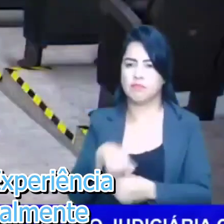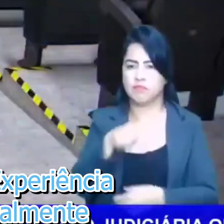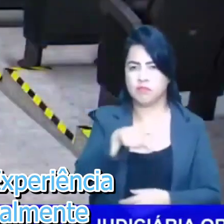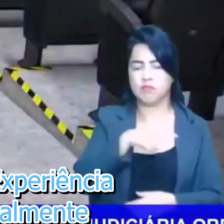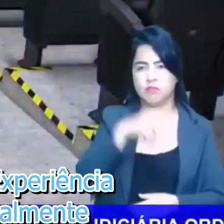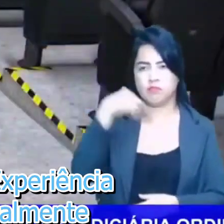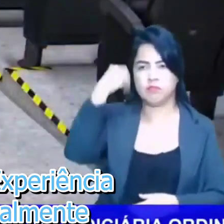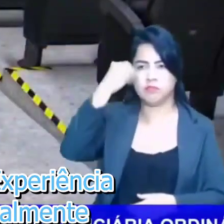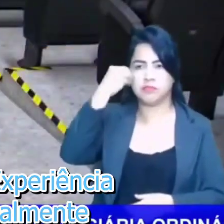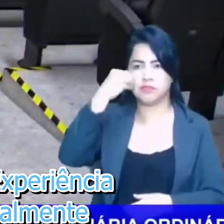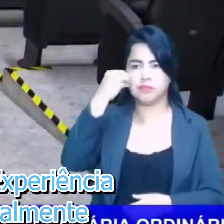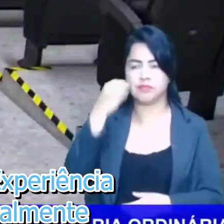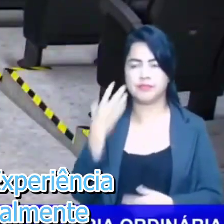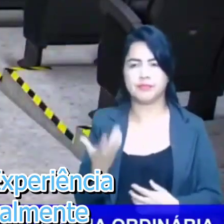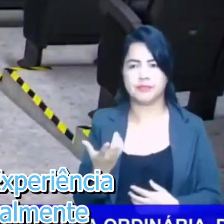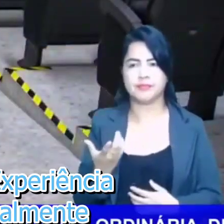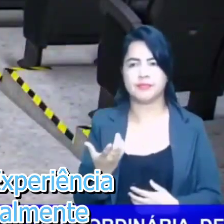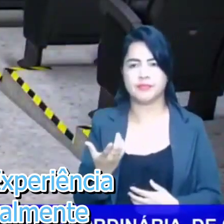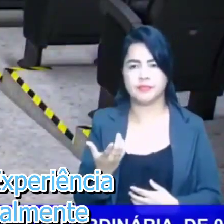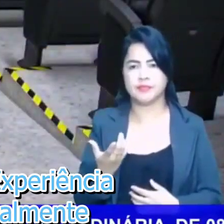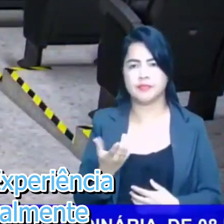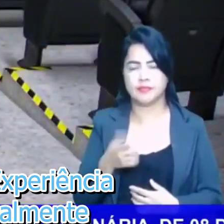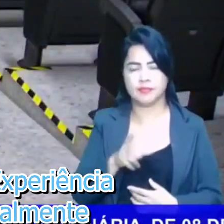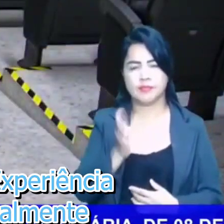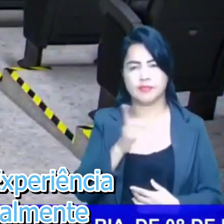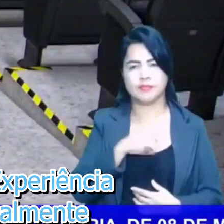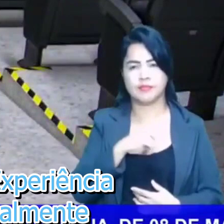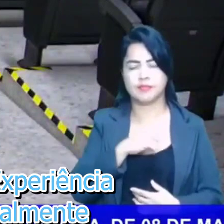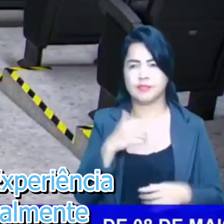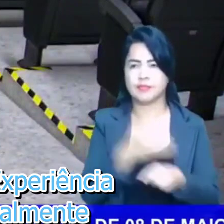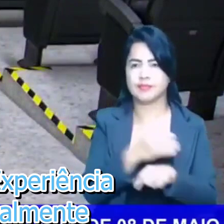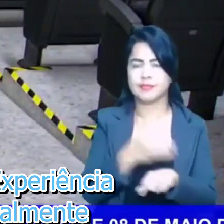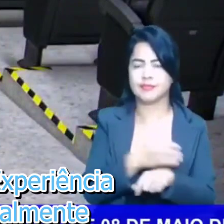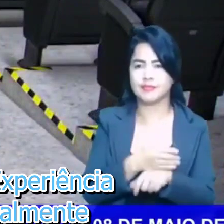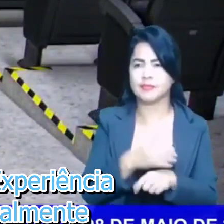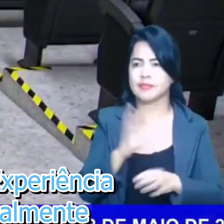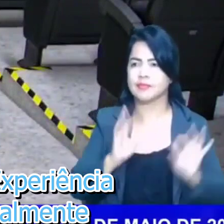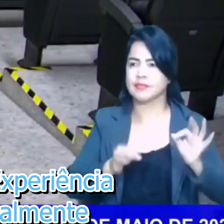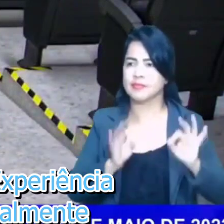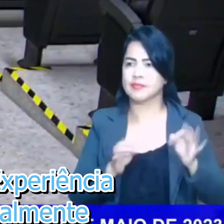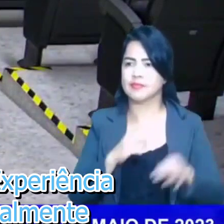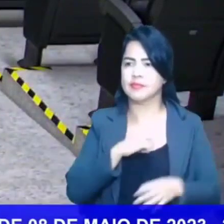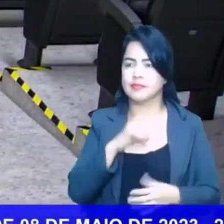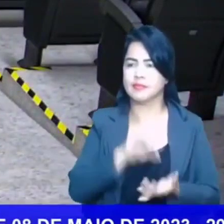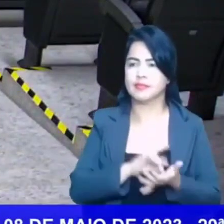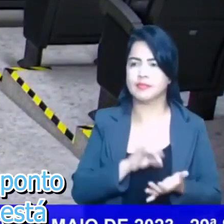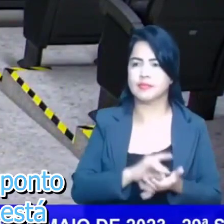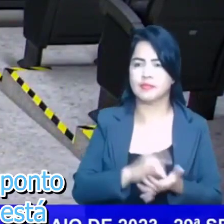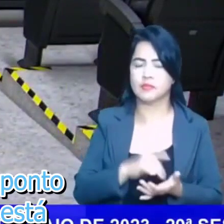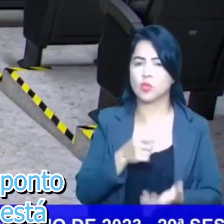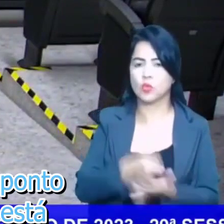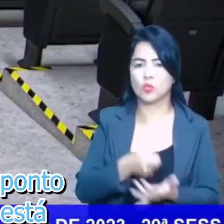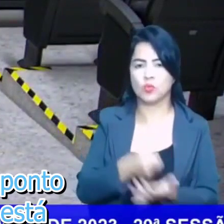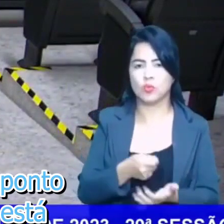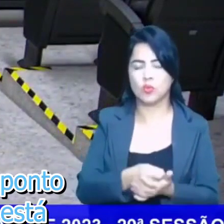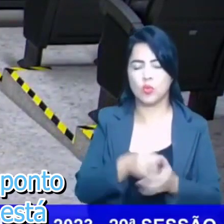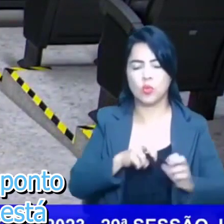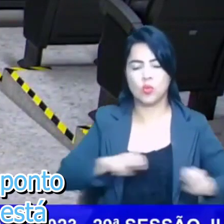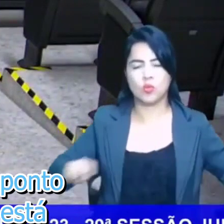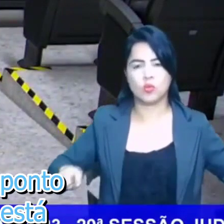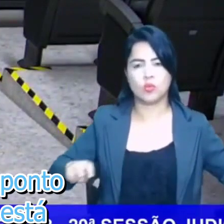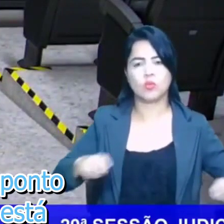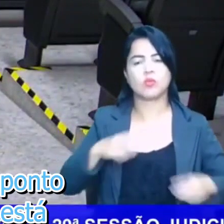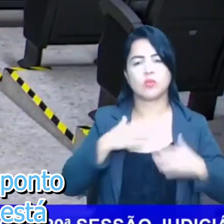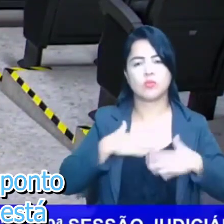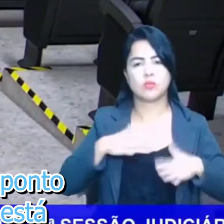essa experiência, né? Experiência de quem já participou de muitos julgamentos assim, realmente exige do magistrado uma reflexão,